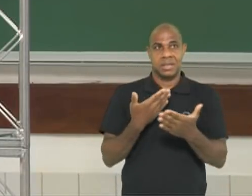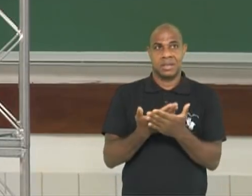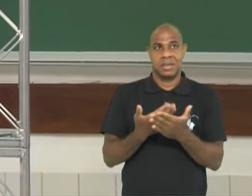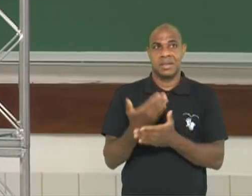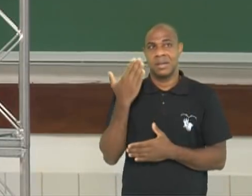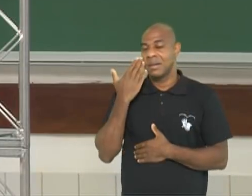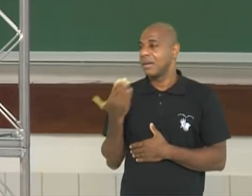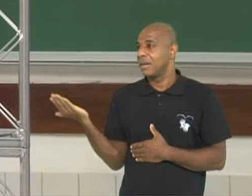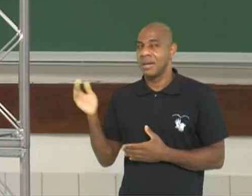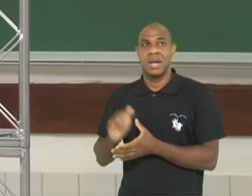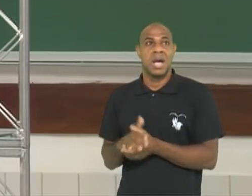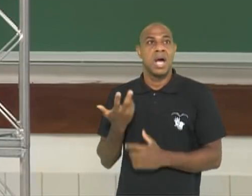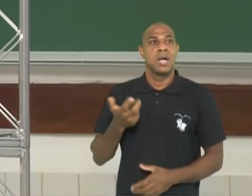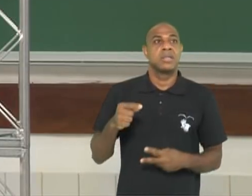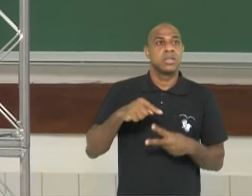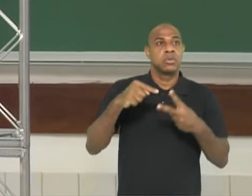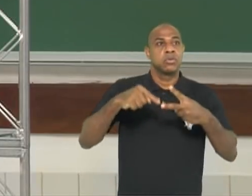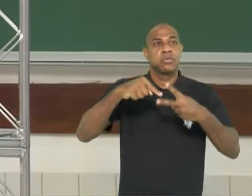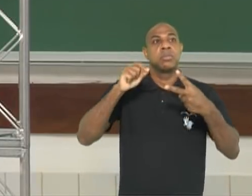a chamada